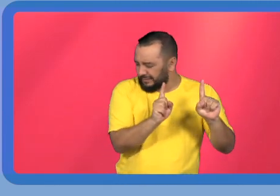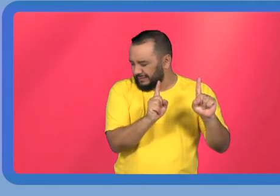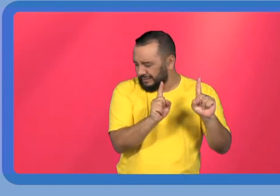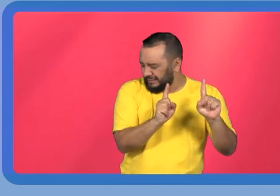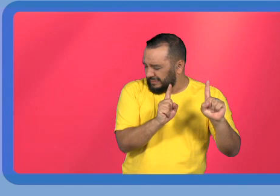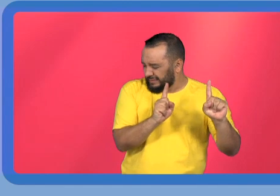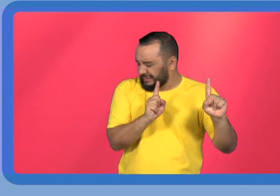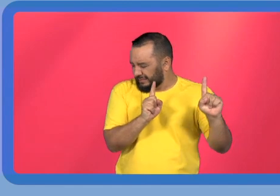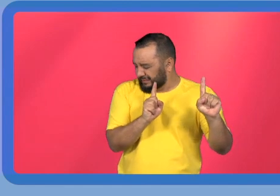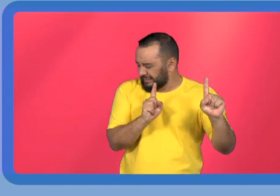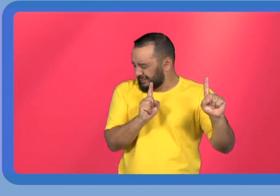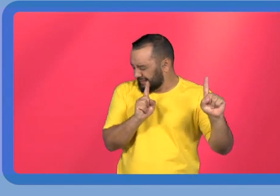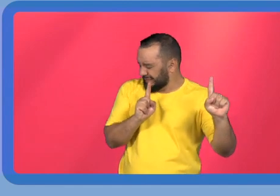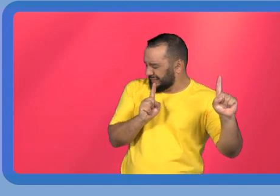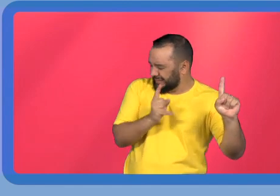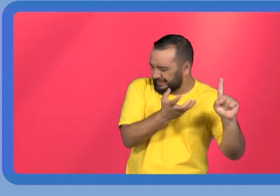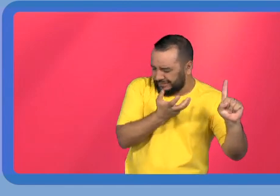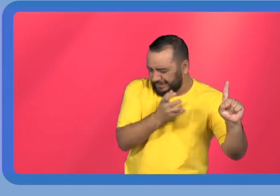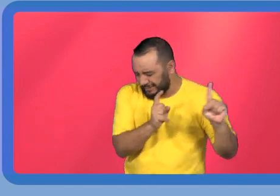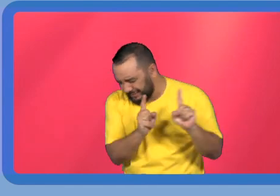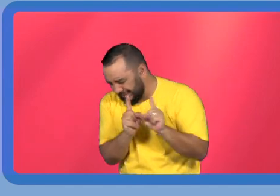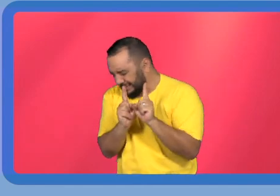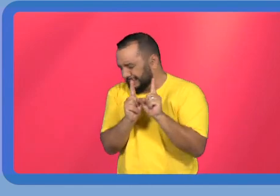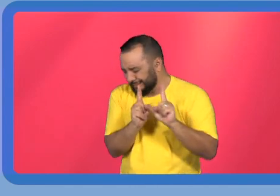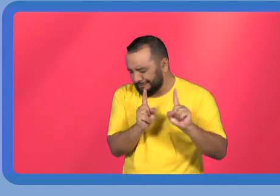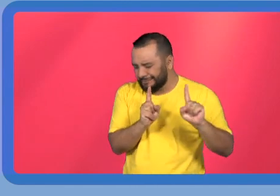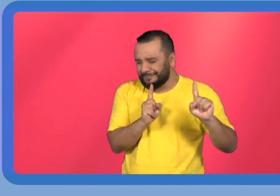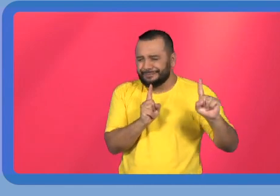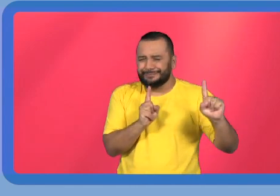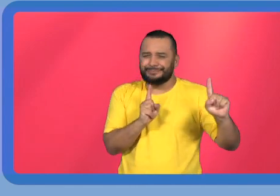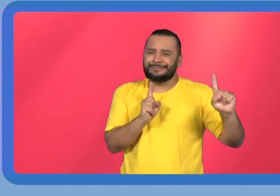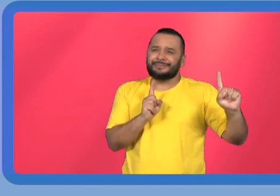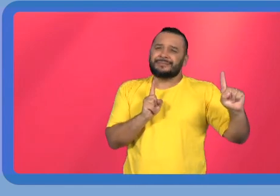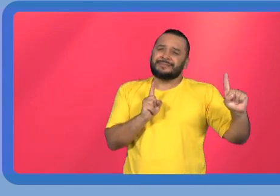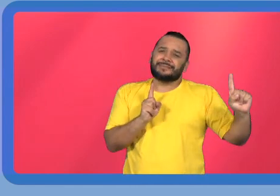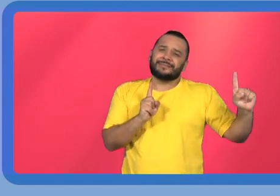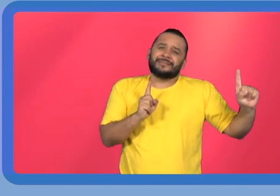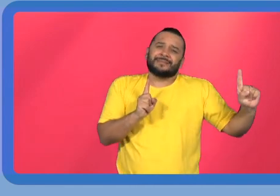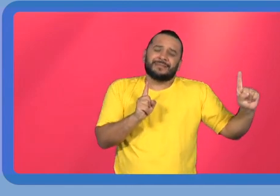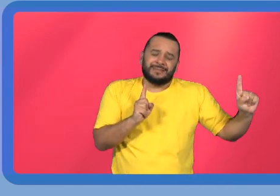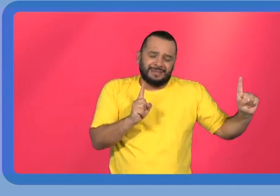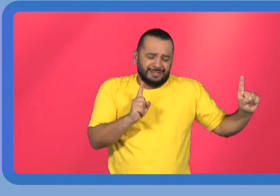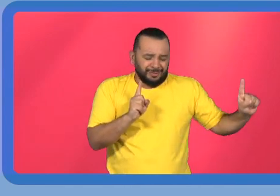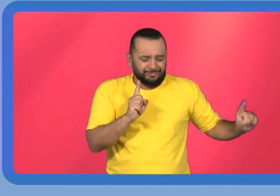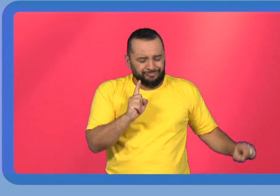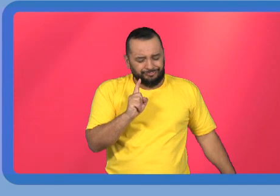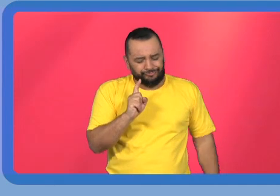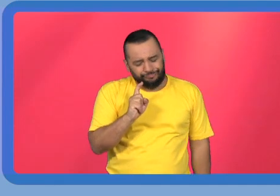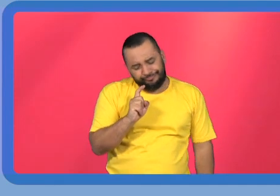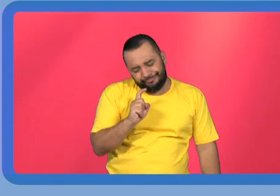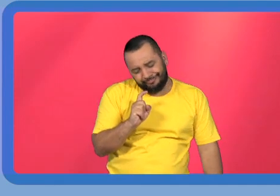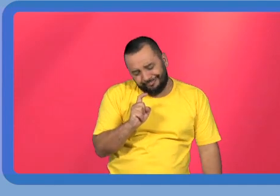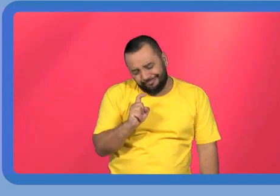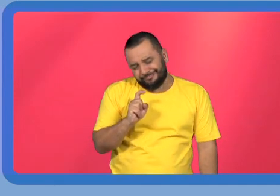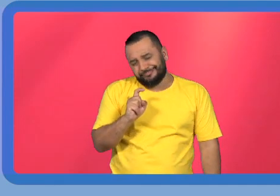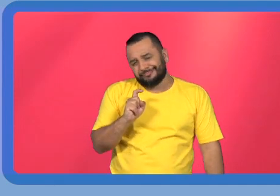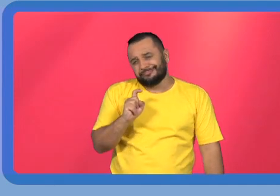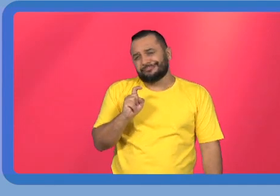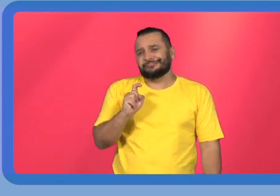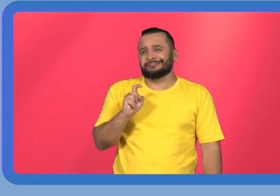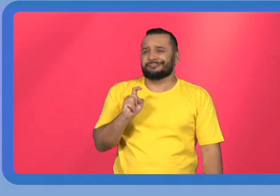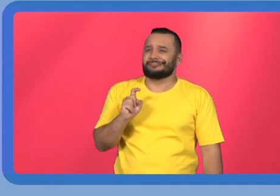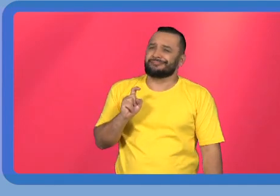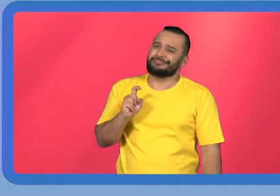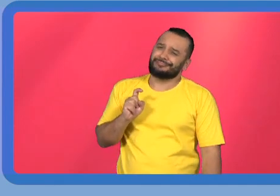a sua, sem a sua companhia. Sem a sua, sem a sua, sem a sua